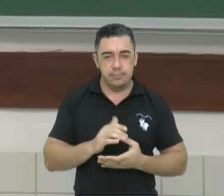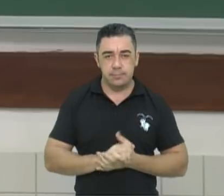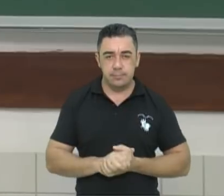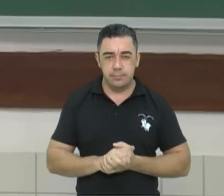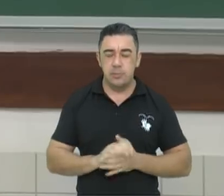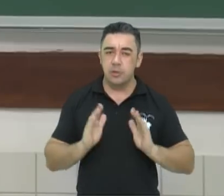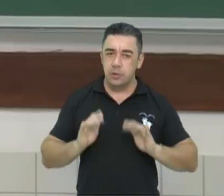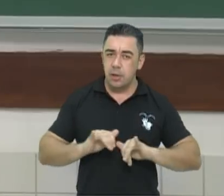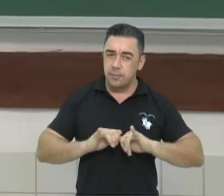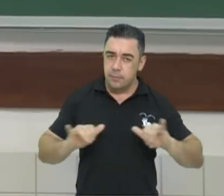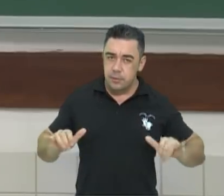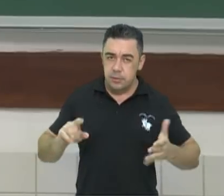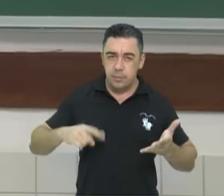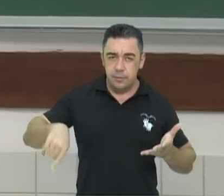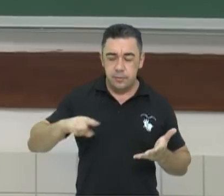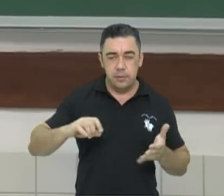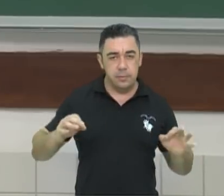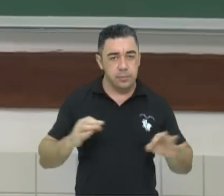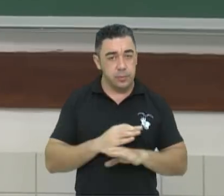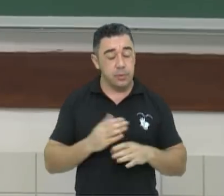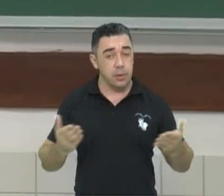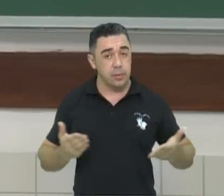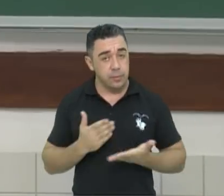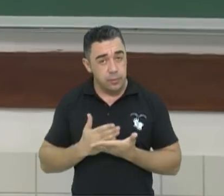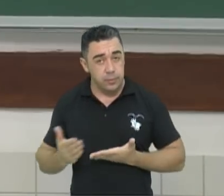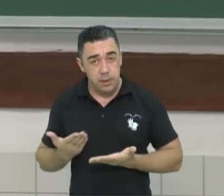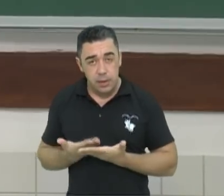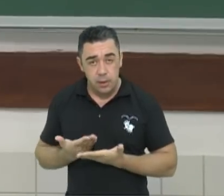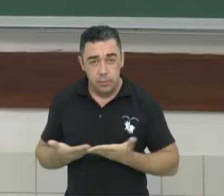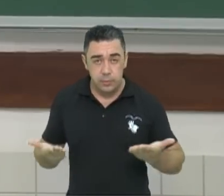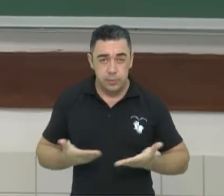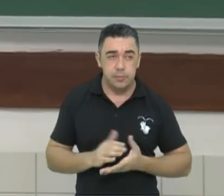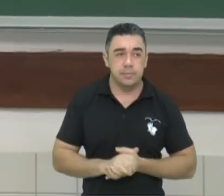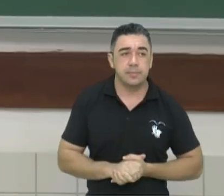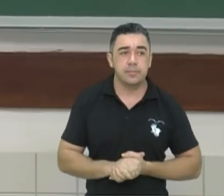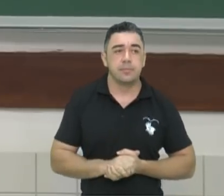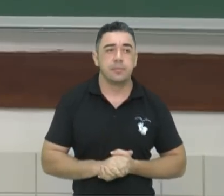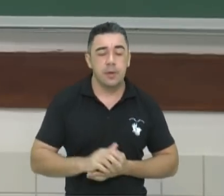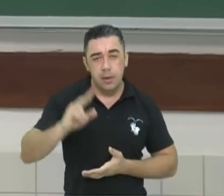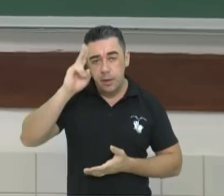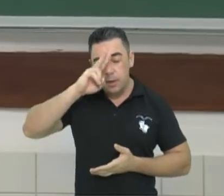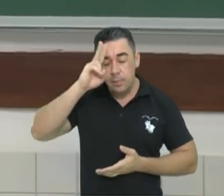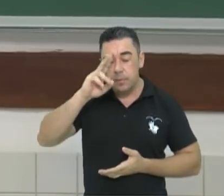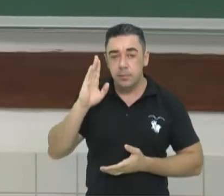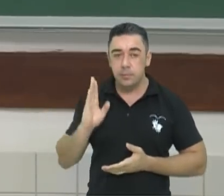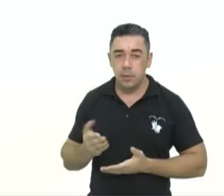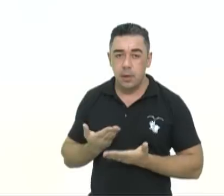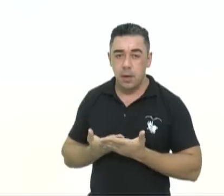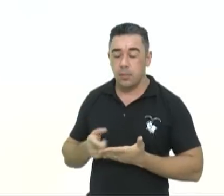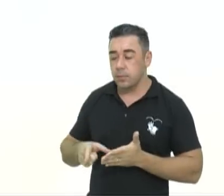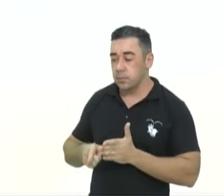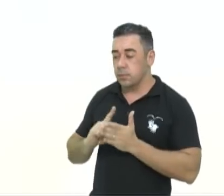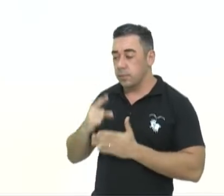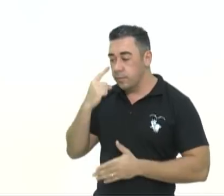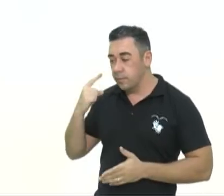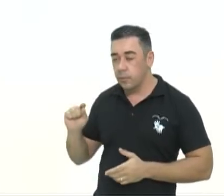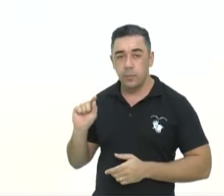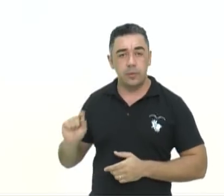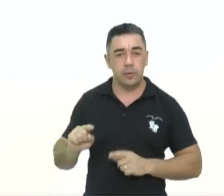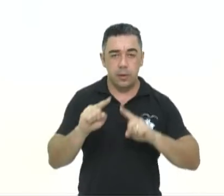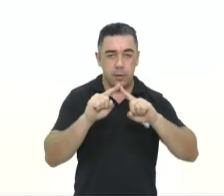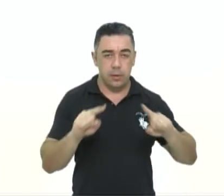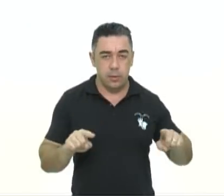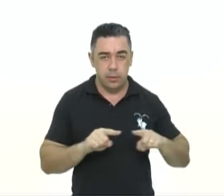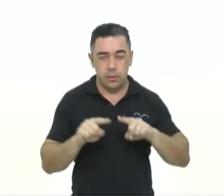os recados em dia, nós vamos começar a aula de hoje. Lembrando que na aula anterior,